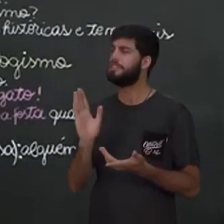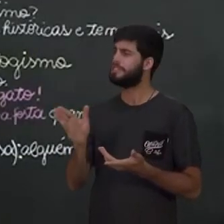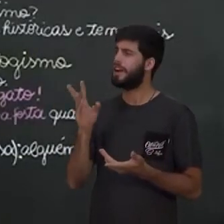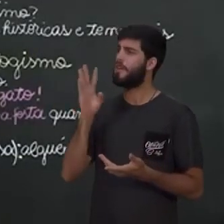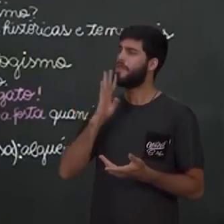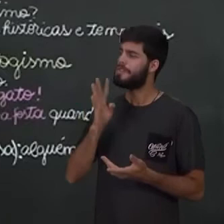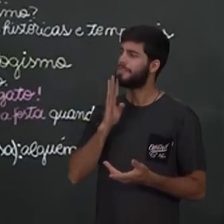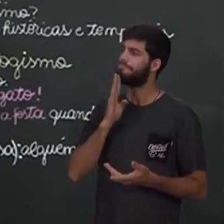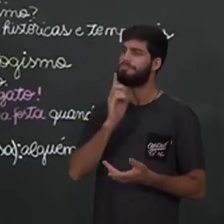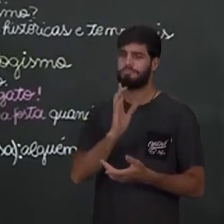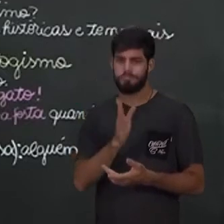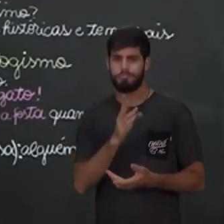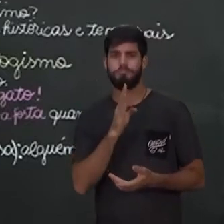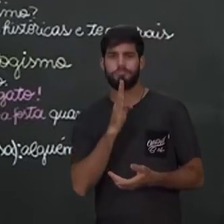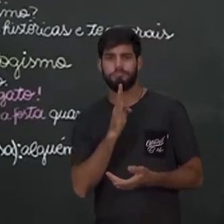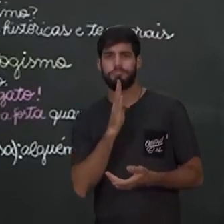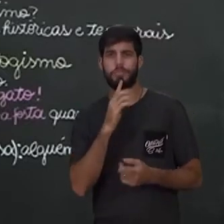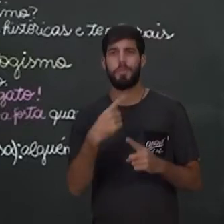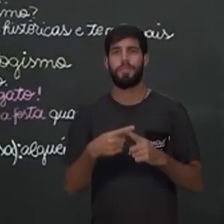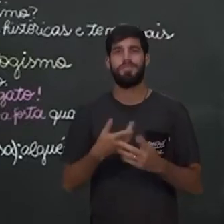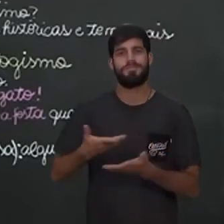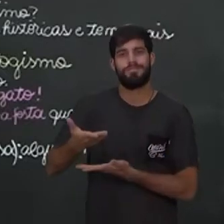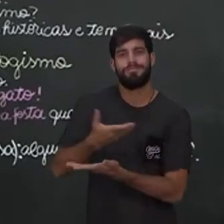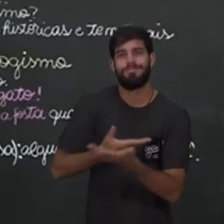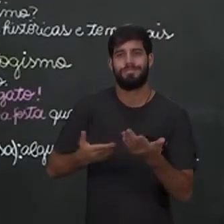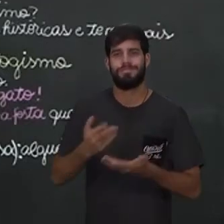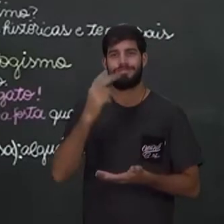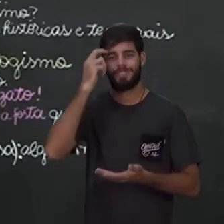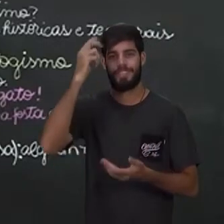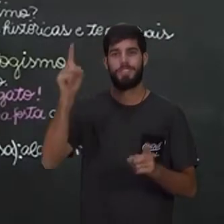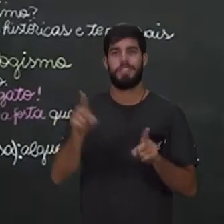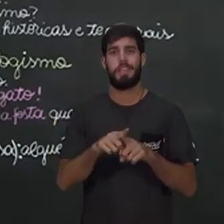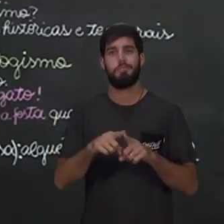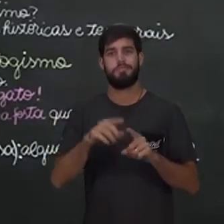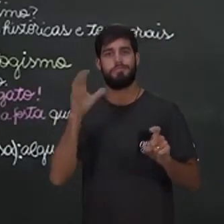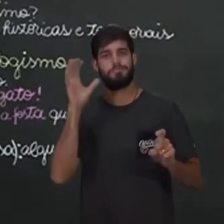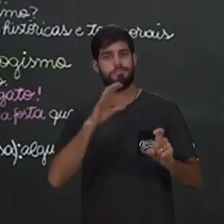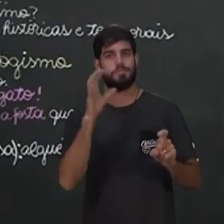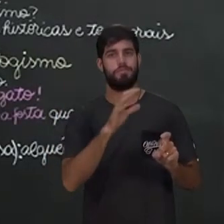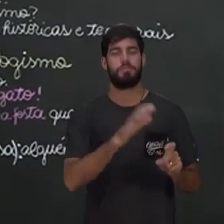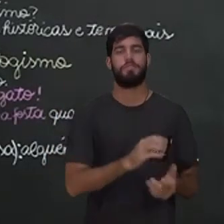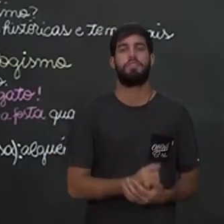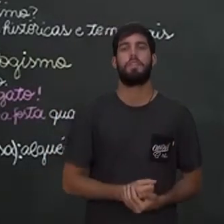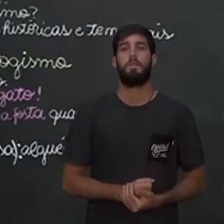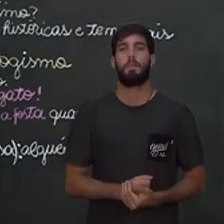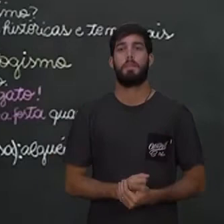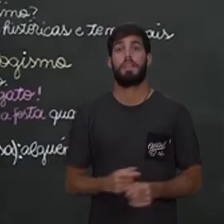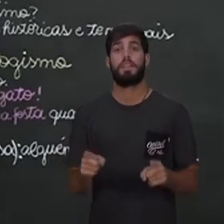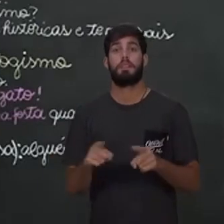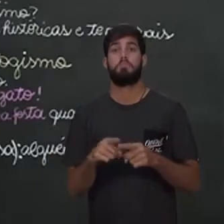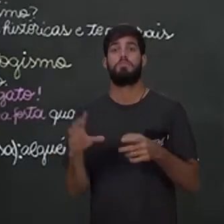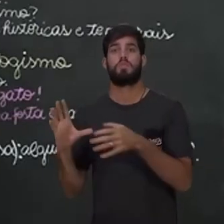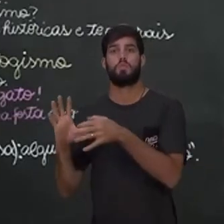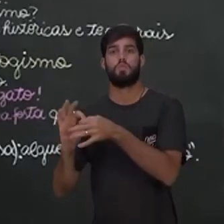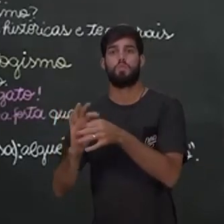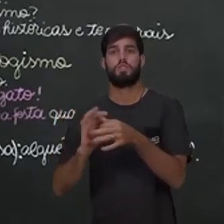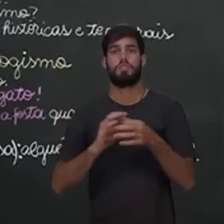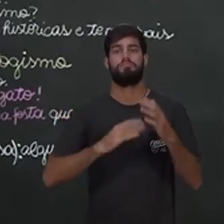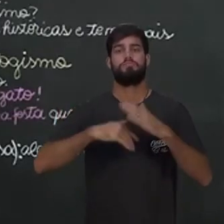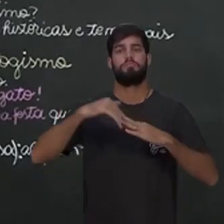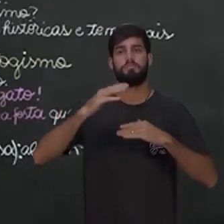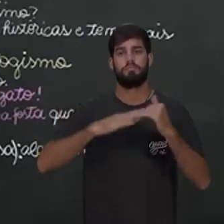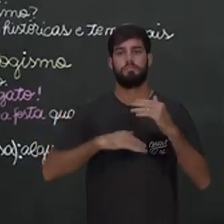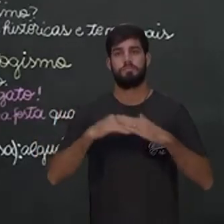dessas trocas culturais e também por conta dessa influência, né? Os contextos profissionais também implicam muito na inserção